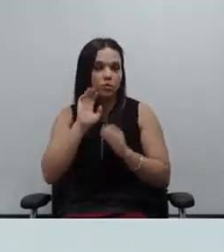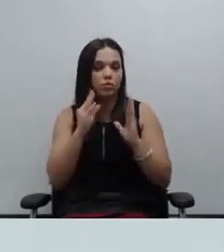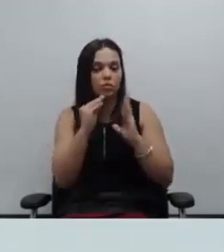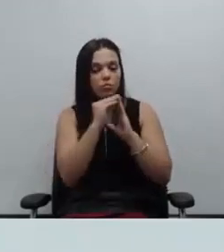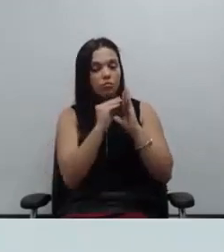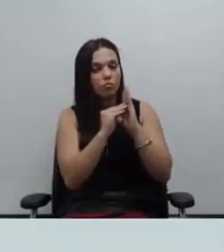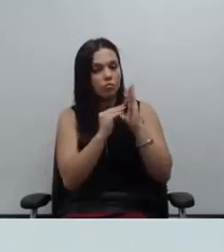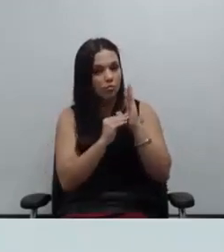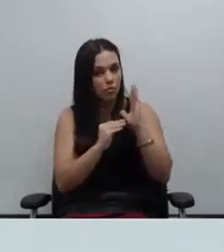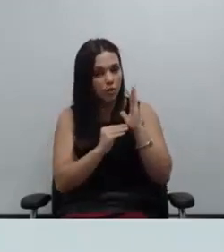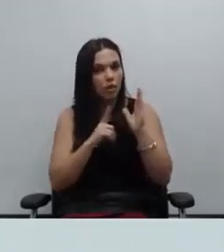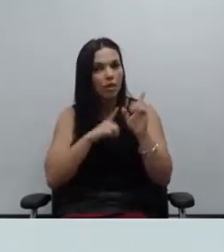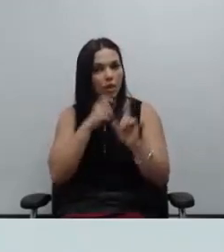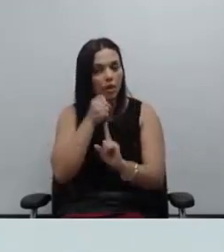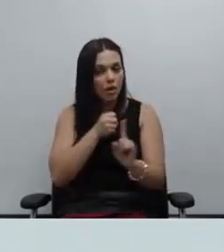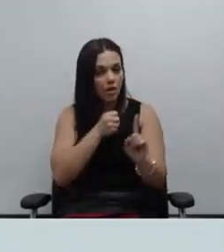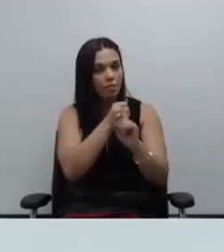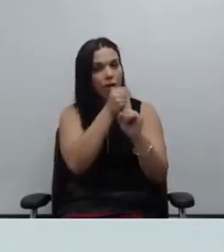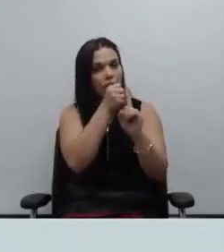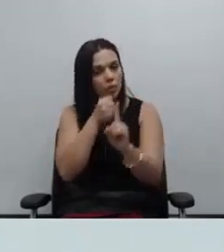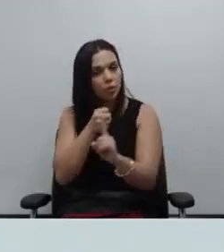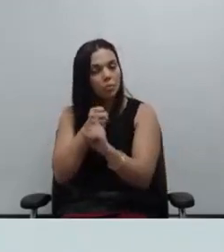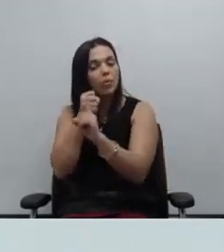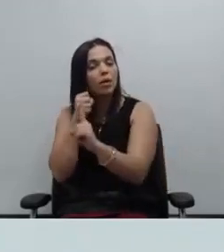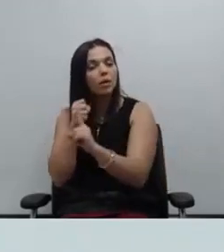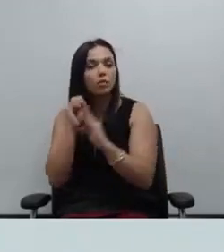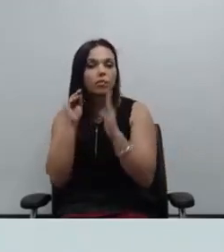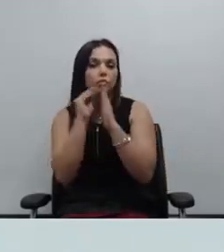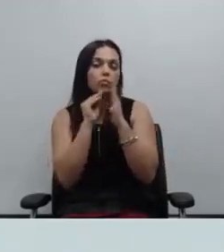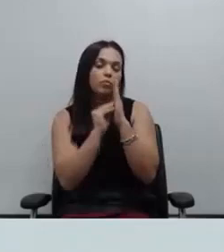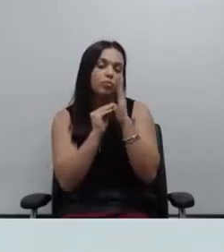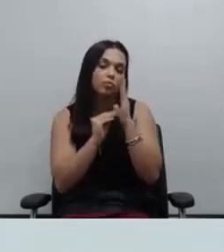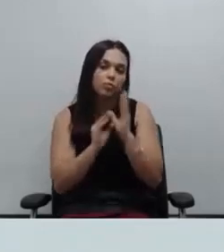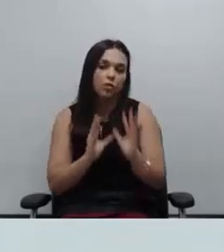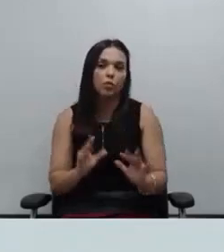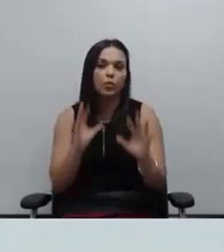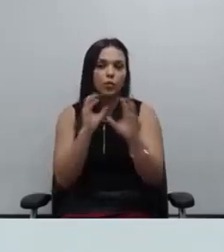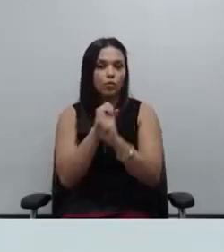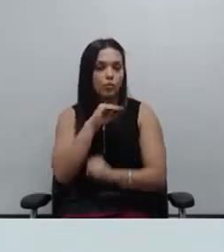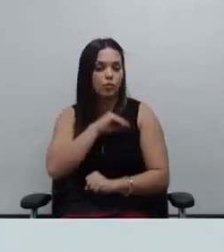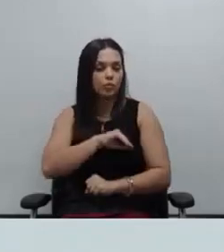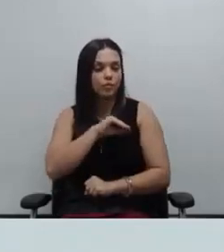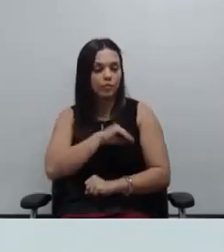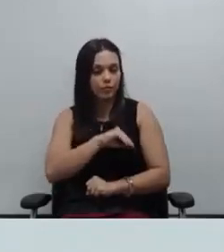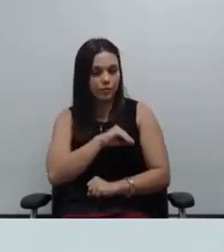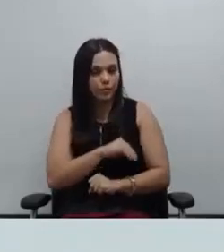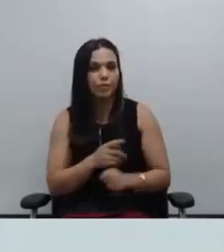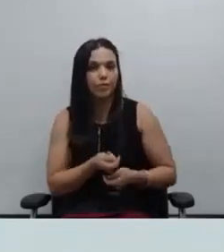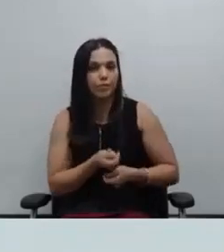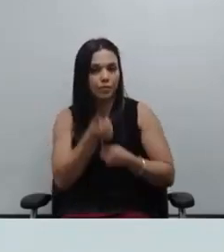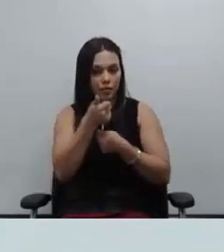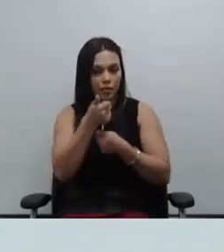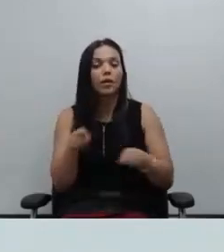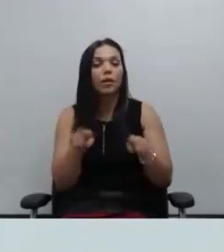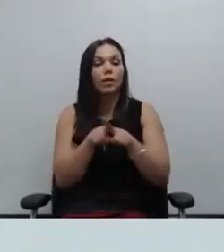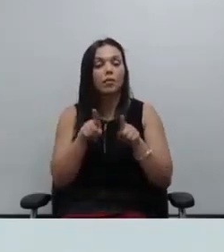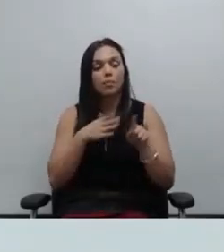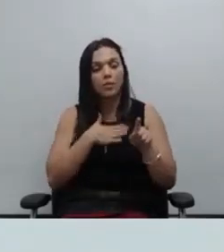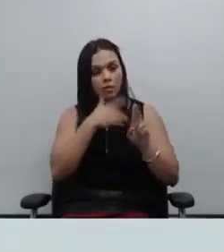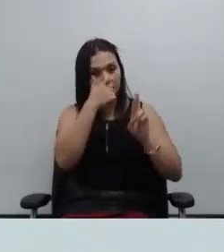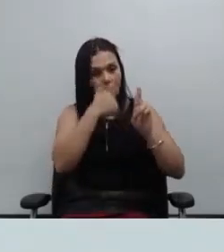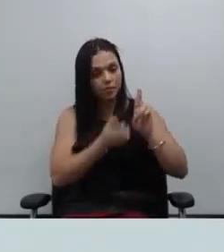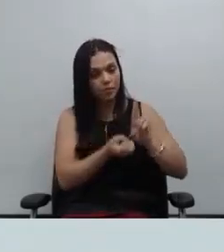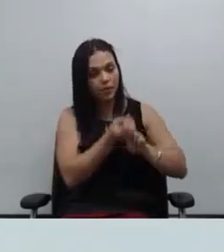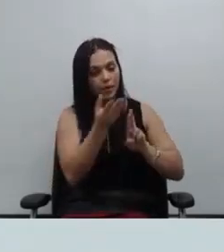indicando gradativamente o impacto de cada ponto de incremento no índice da gratificação. Na condição de relator desse processo,